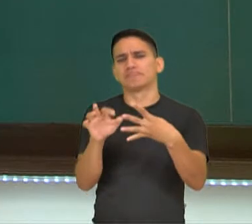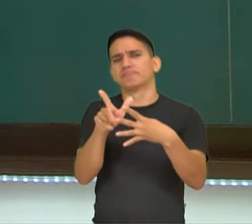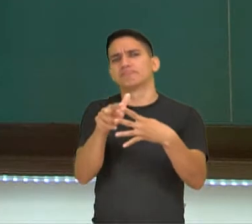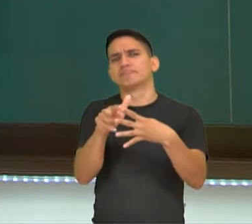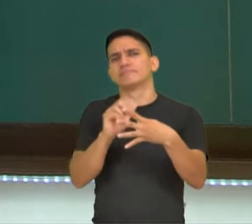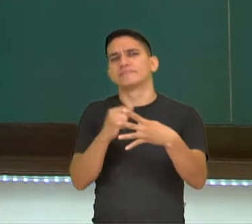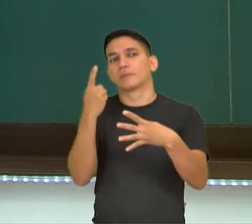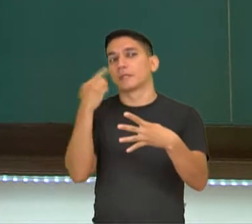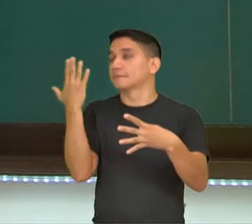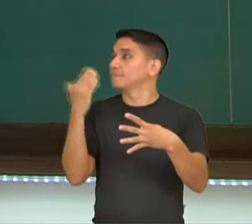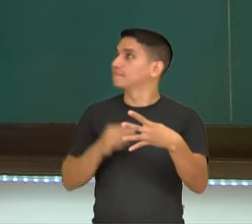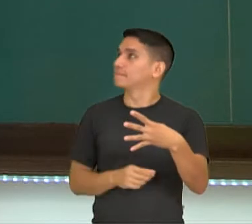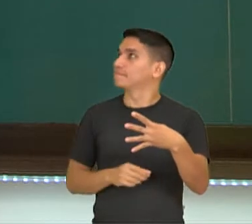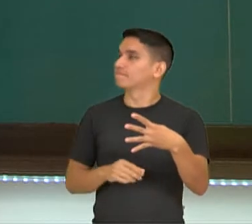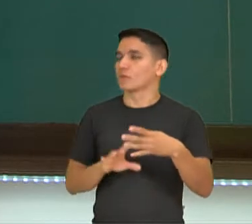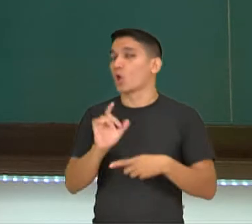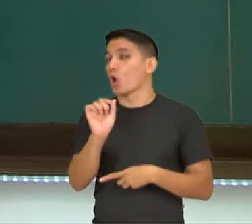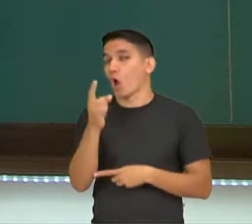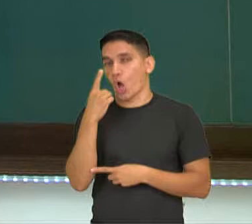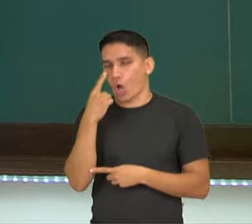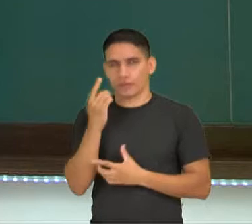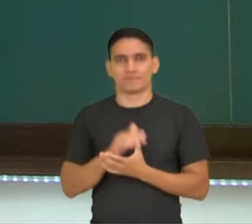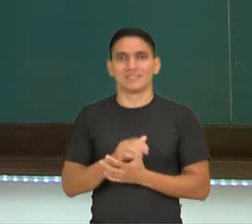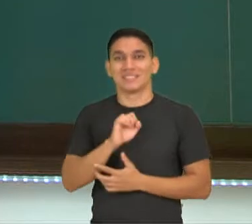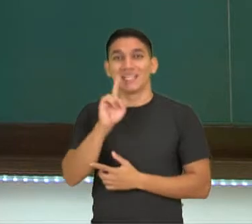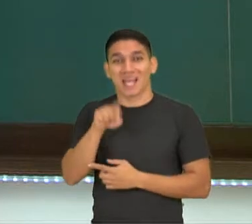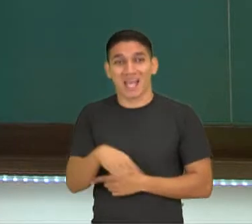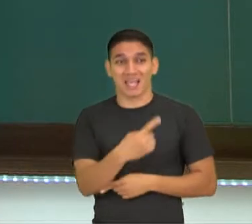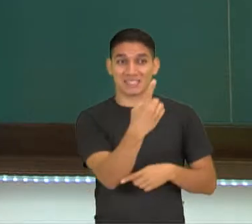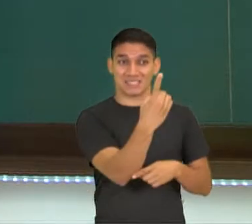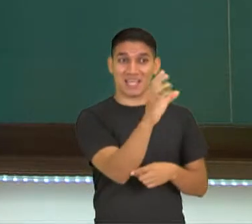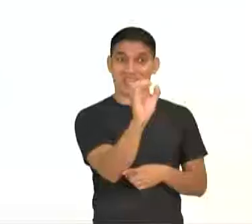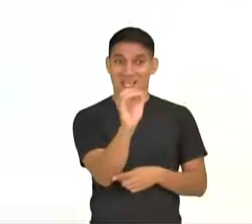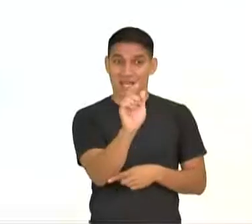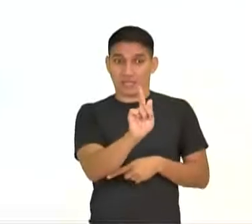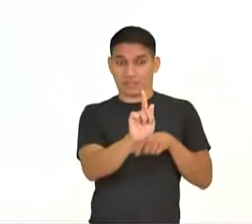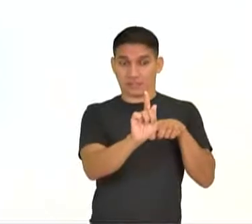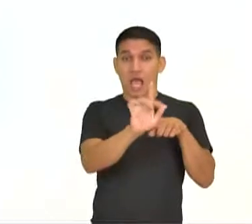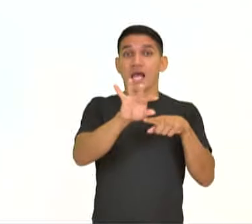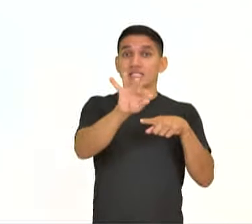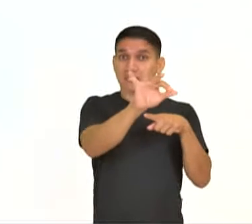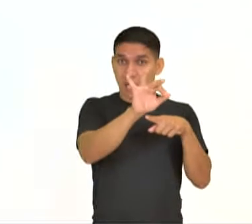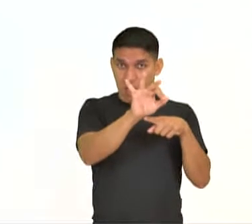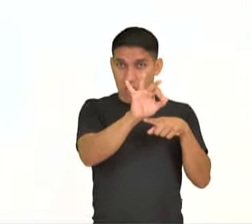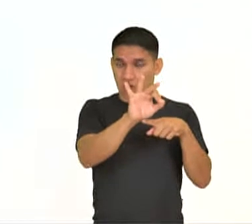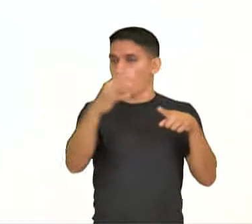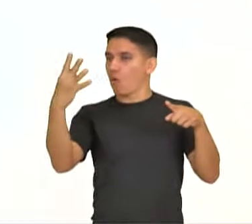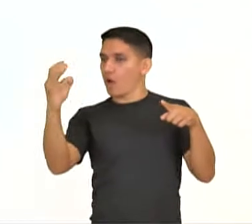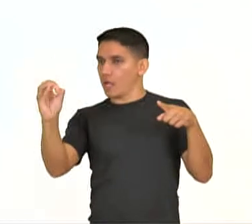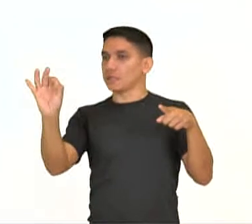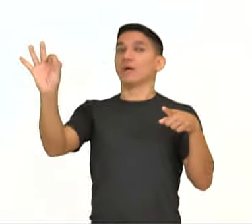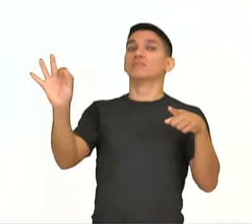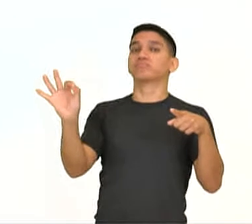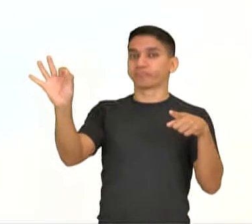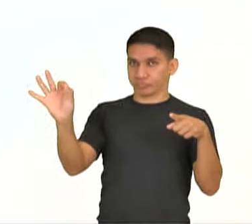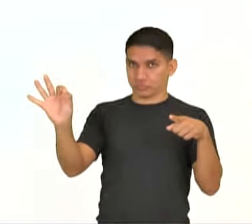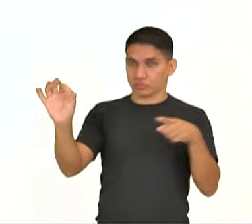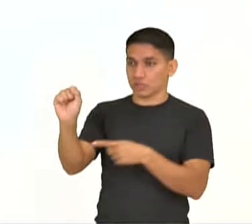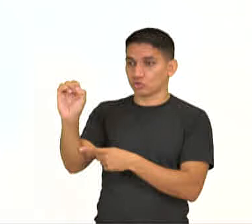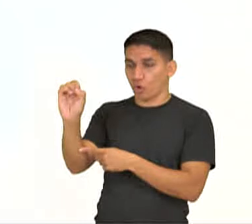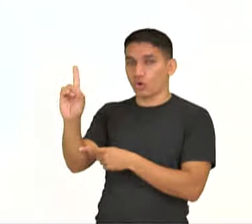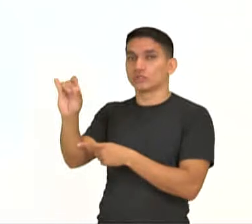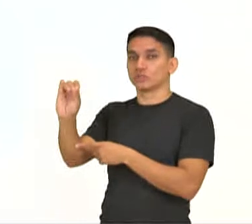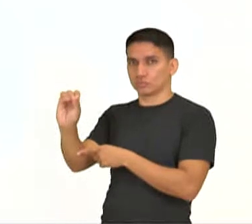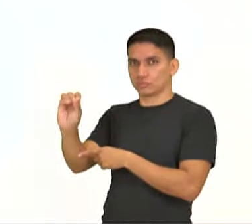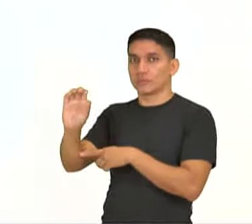ver? Se tem 100 gramas de sal refinado, temos 40% de